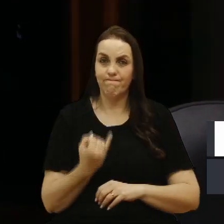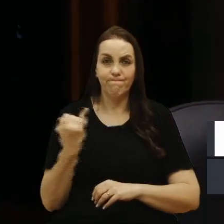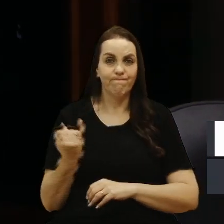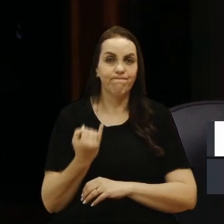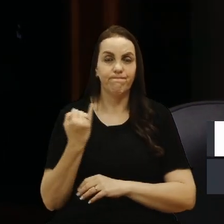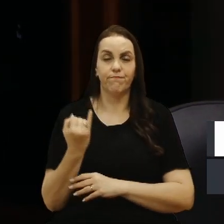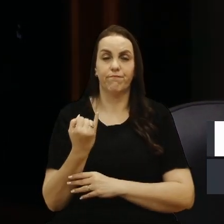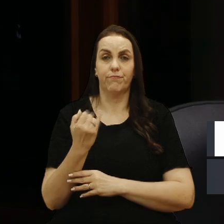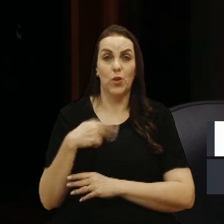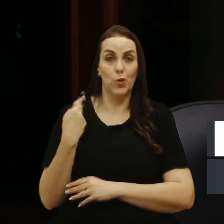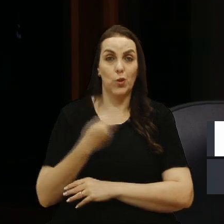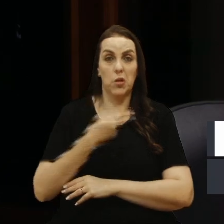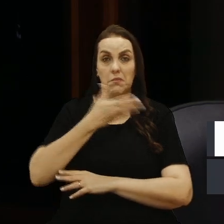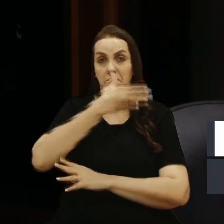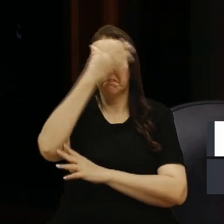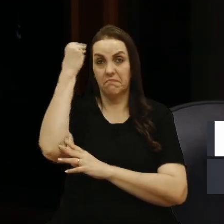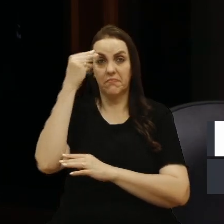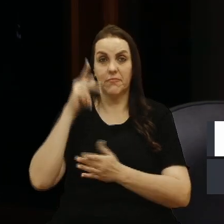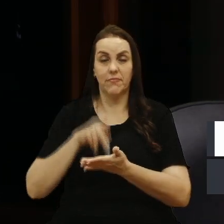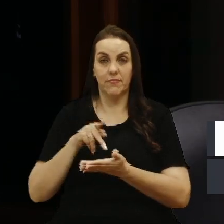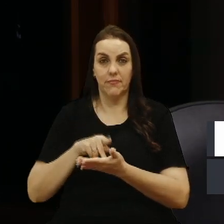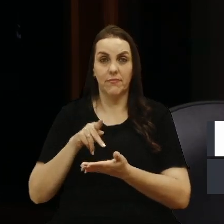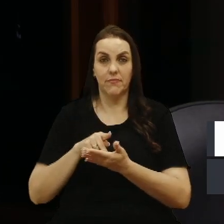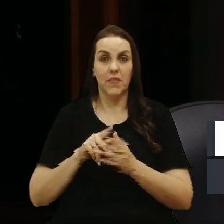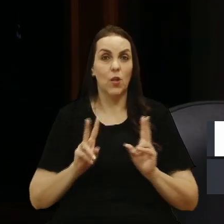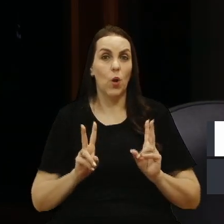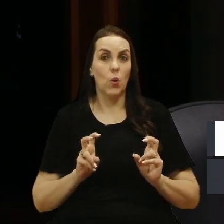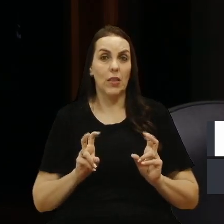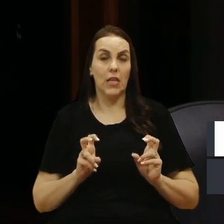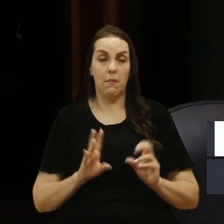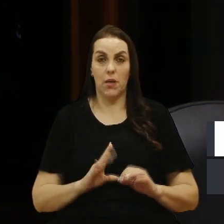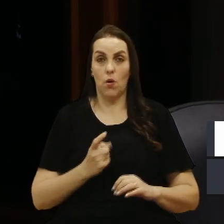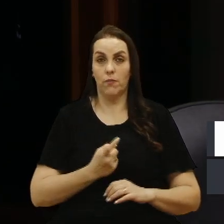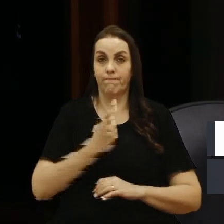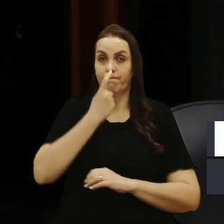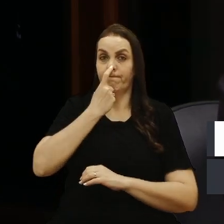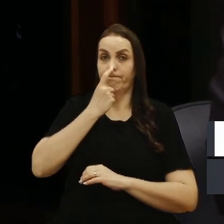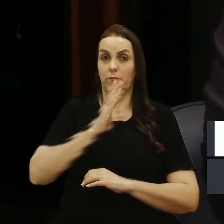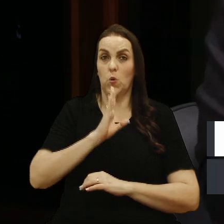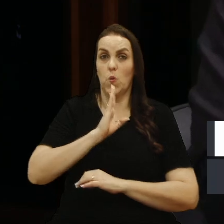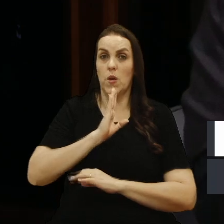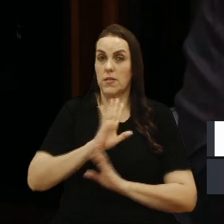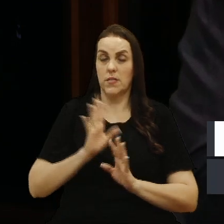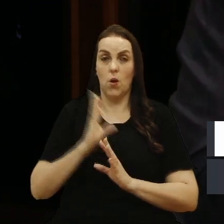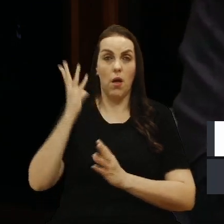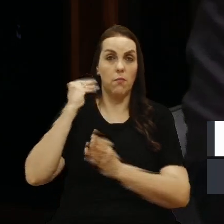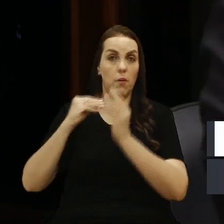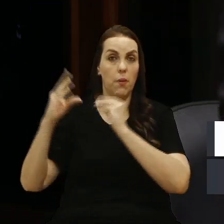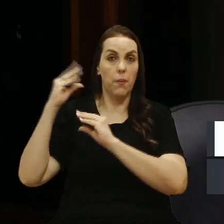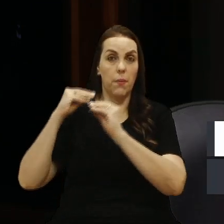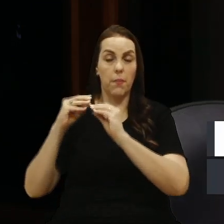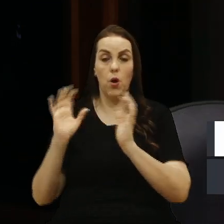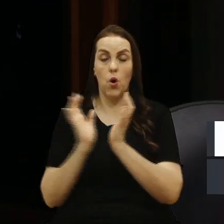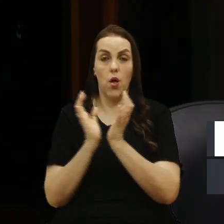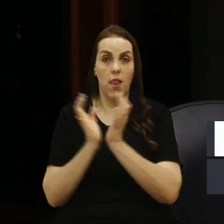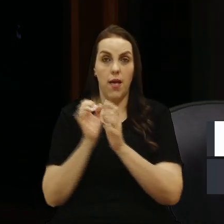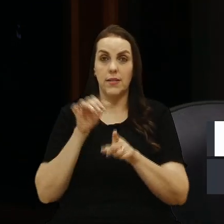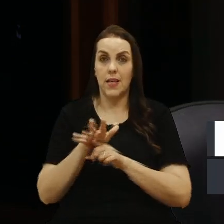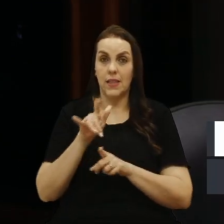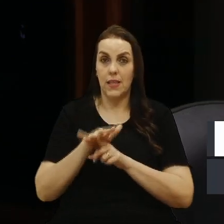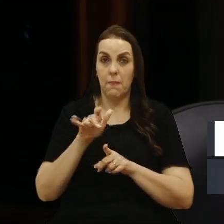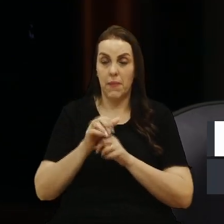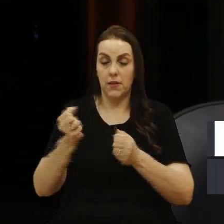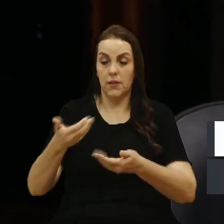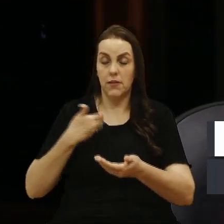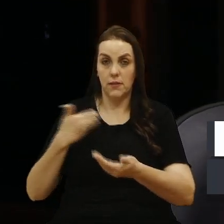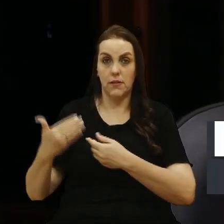nós esquecemos. De fato, não é um tema que eu conheça, né? Muito ouço pelos colegas e pelas demandas que a mim